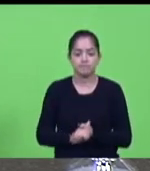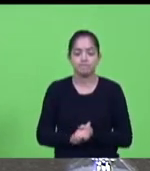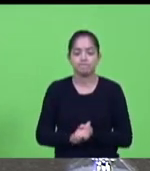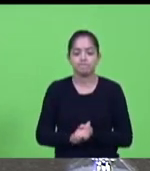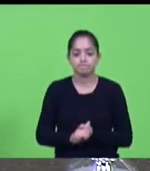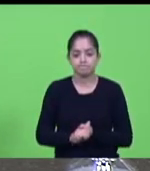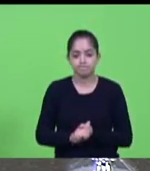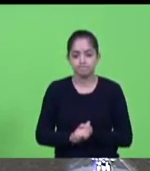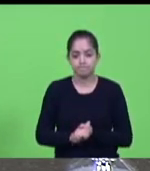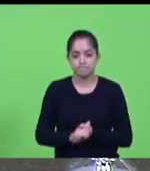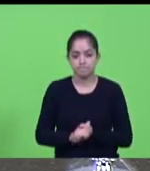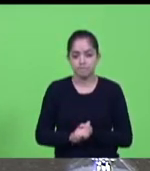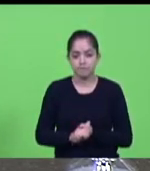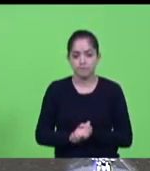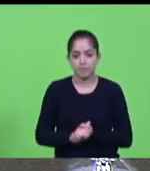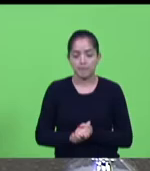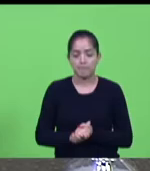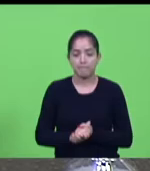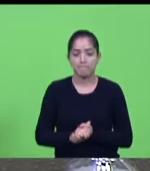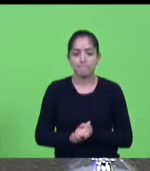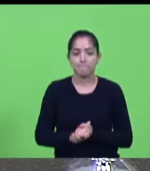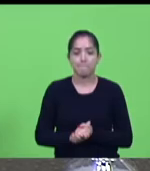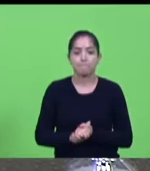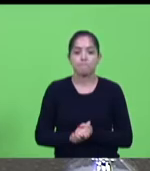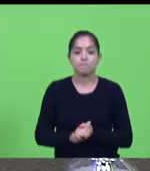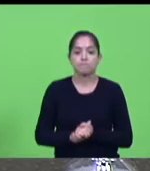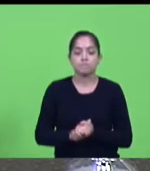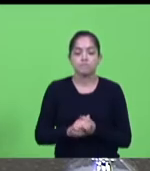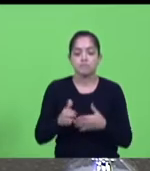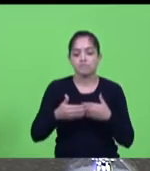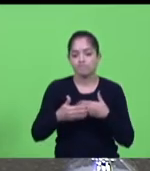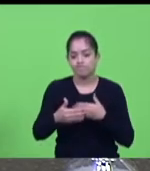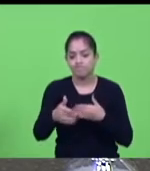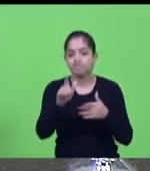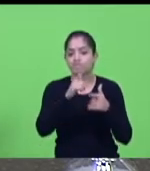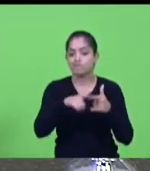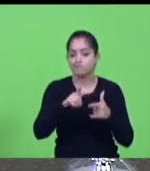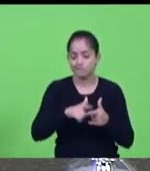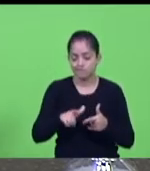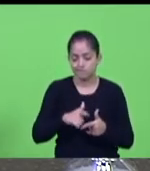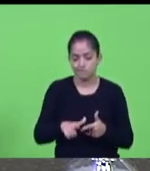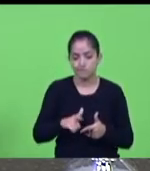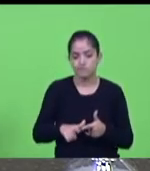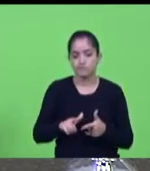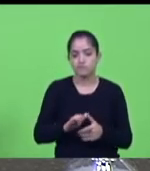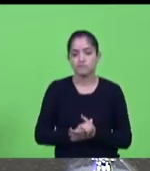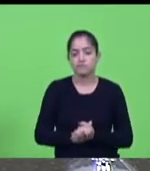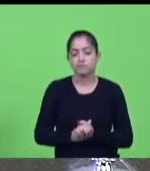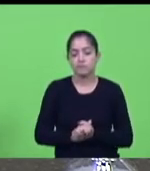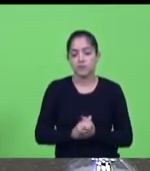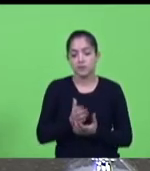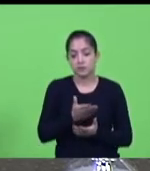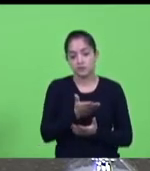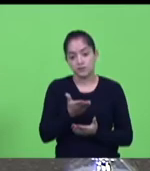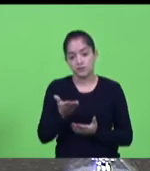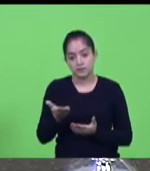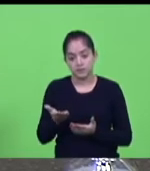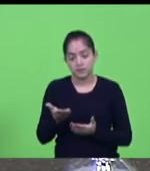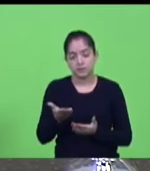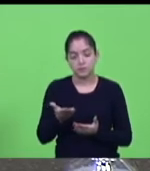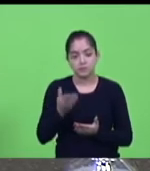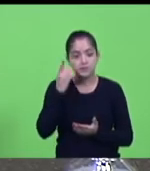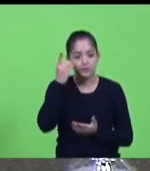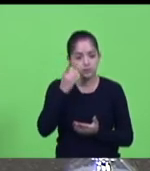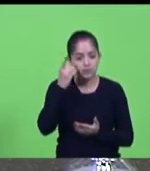entrarão, ou melhor, entrariam em colapso. Senhoras deputadas e